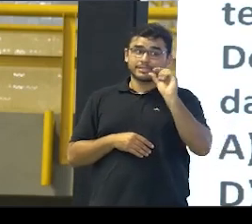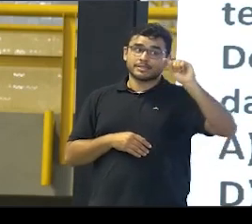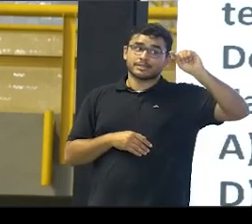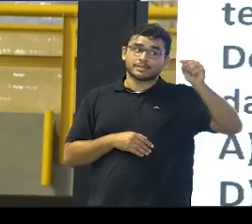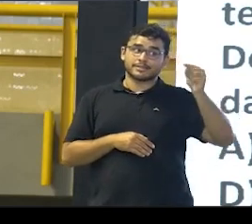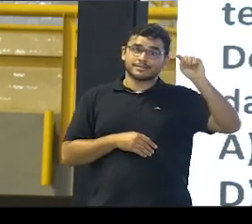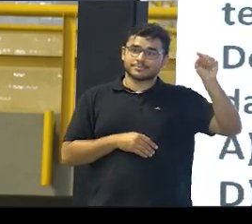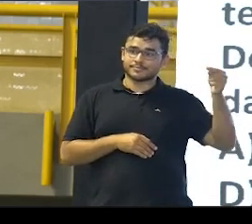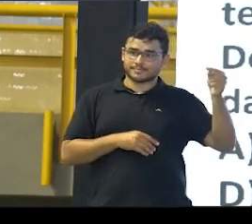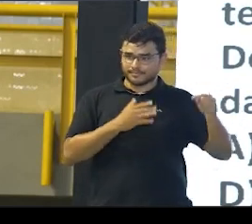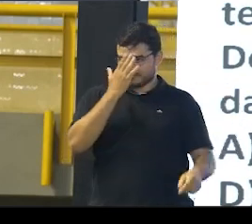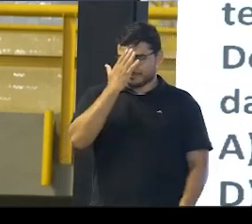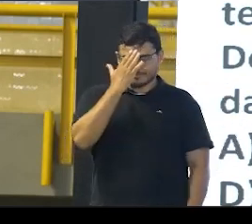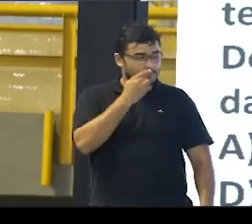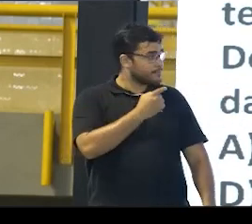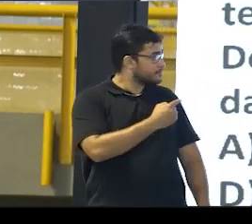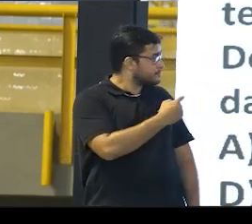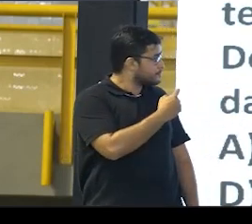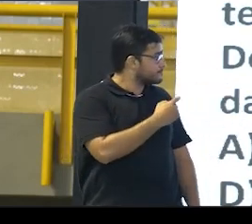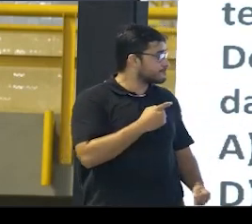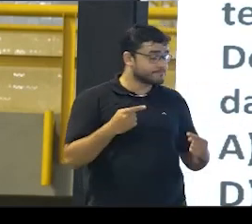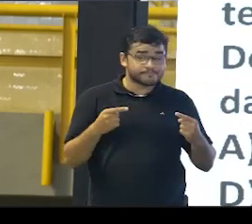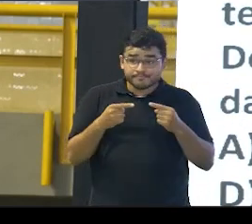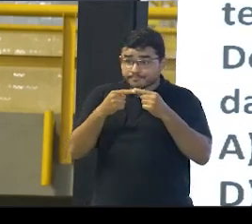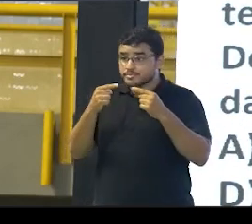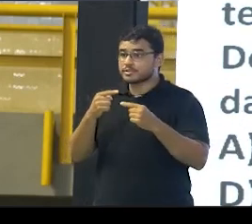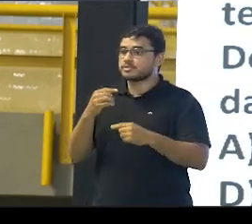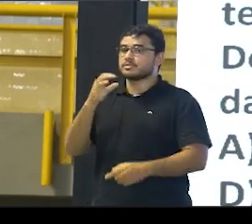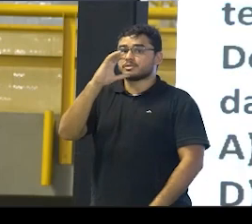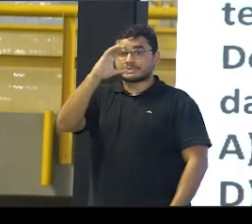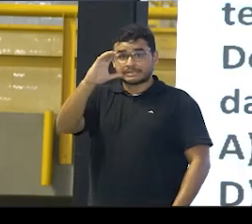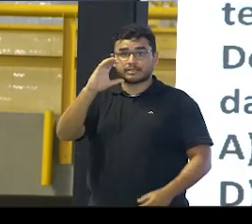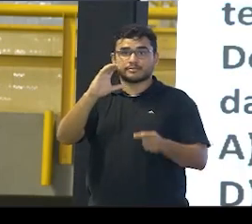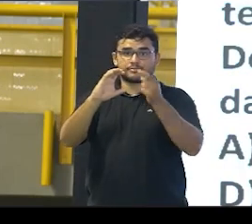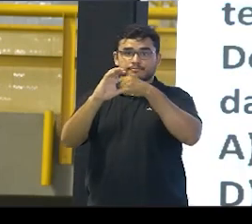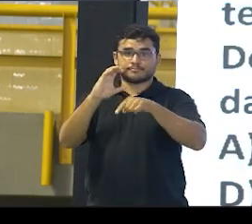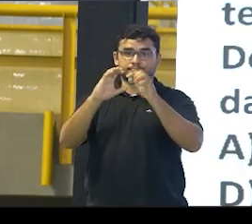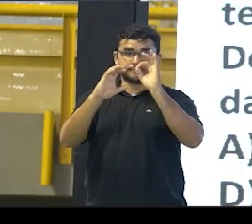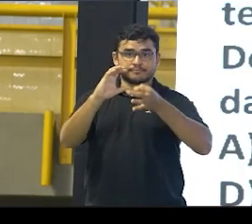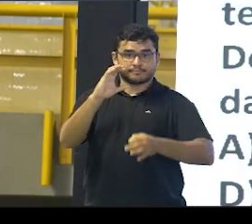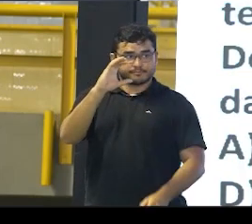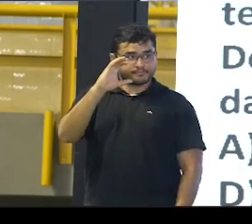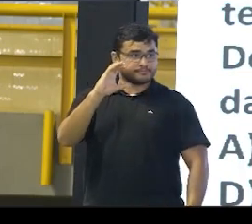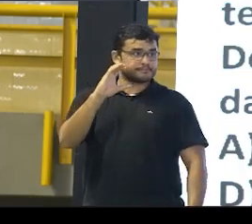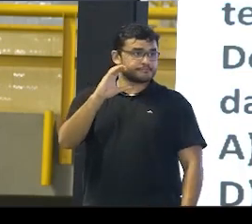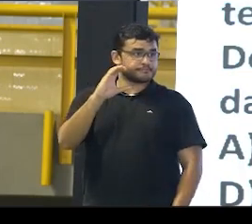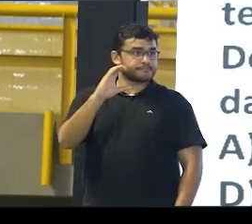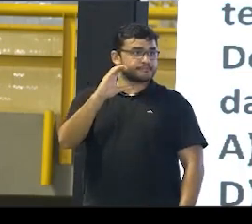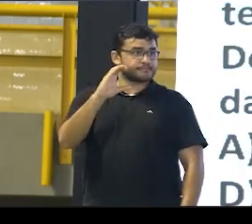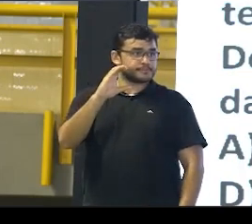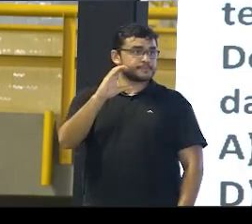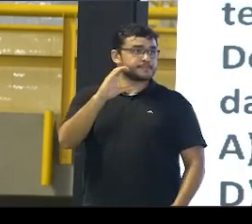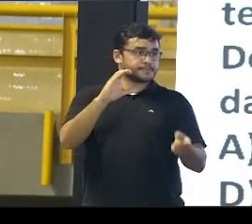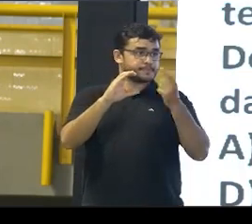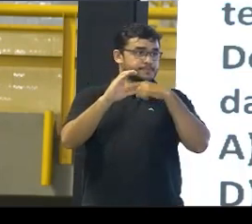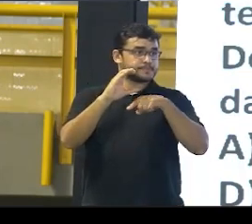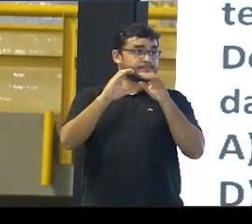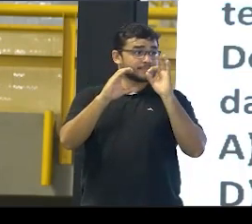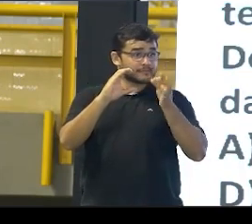B é a pegadinha, porque tem 16 centímetros. Mas não é centímetros, é o quê?